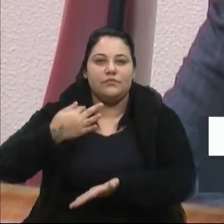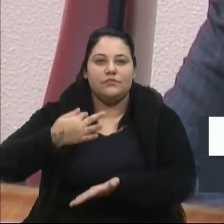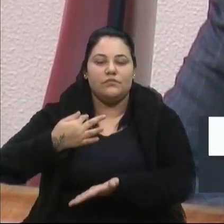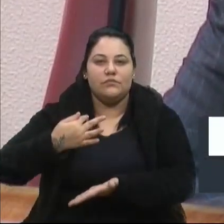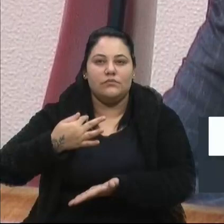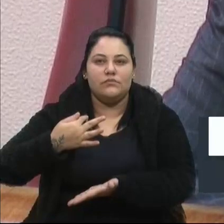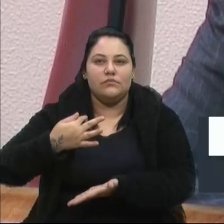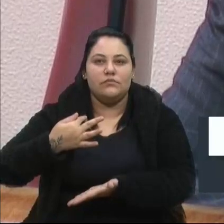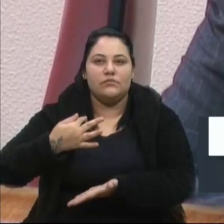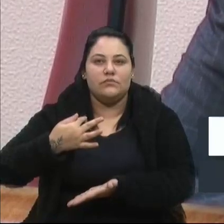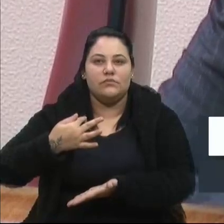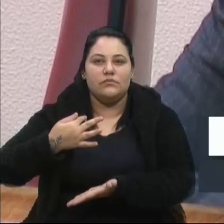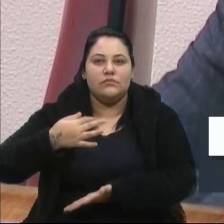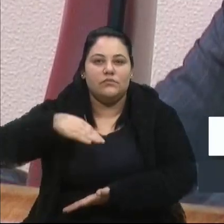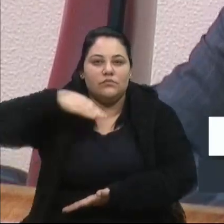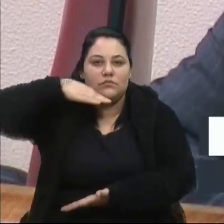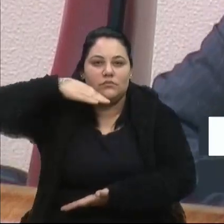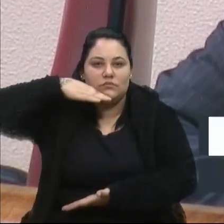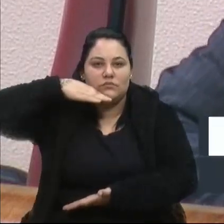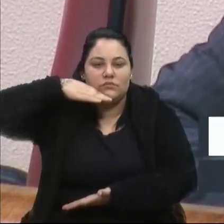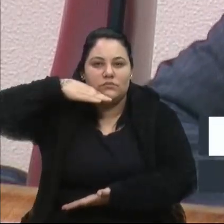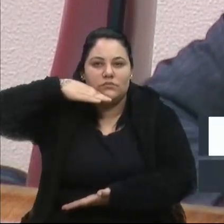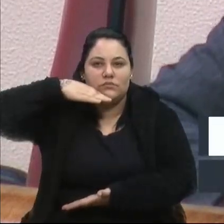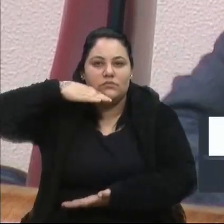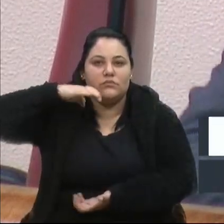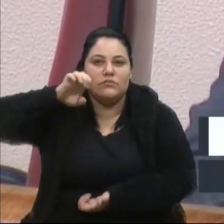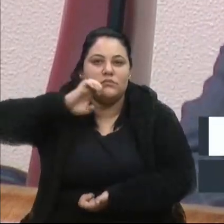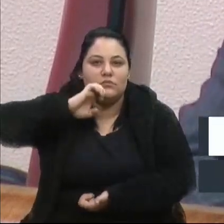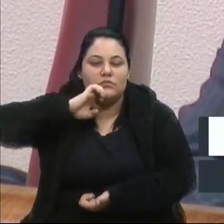Ausências: Bortola e